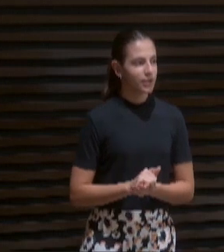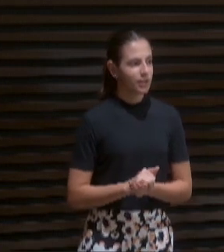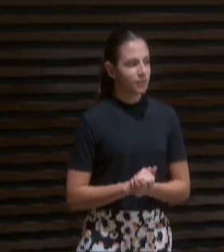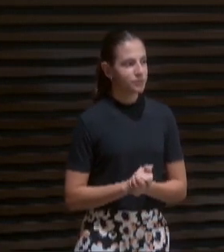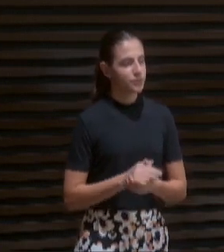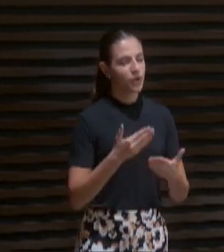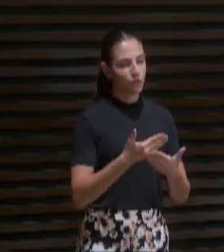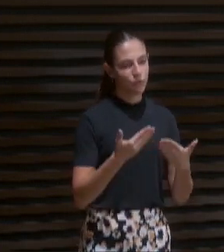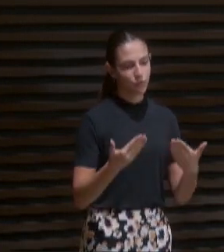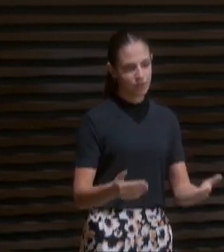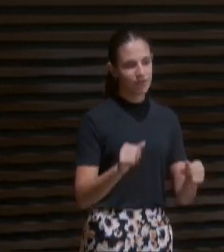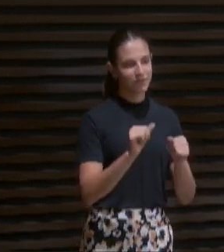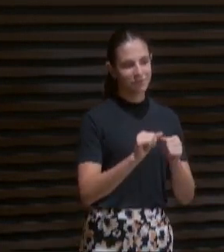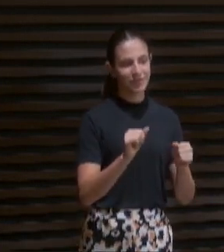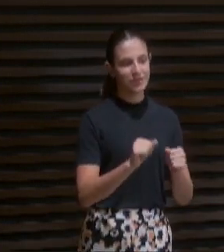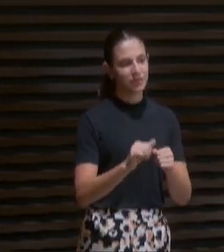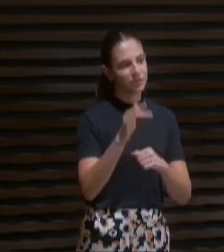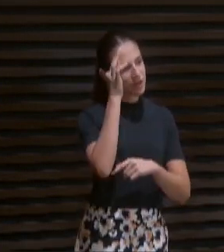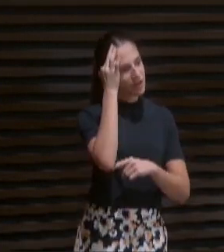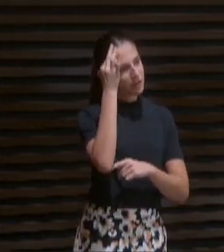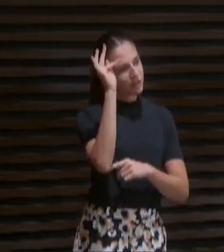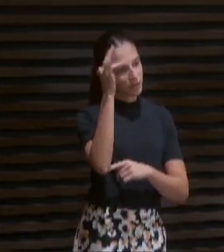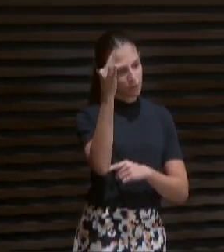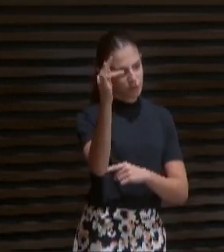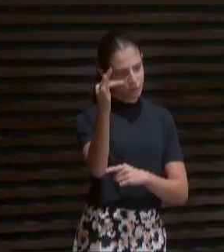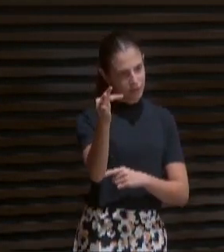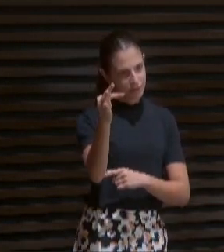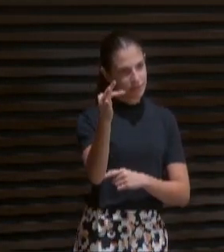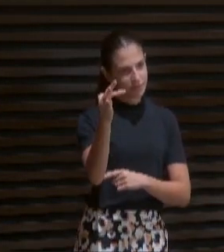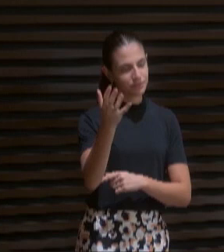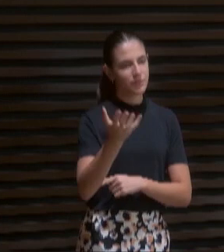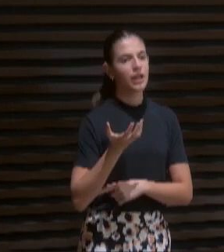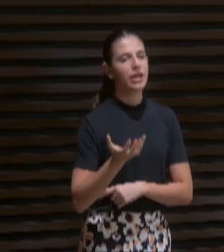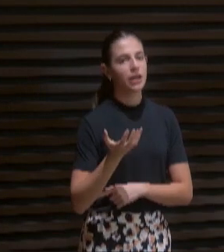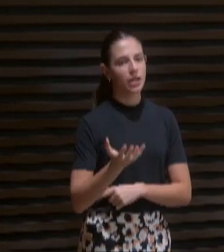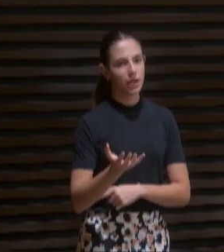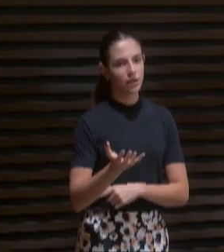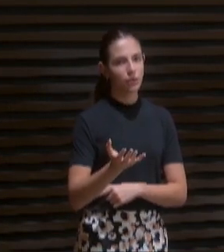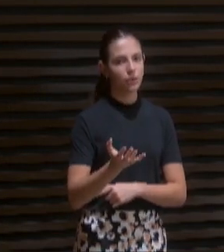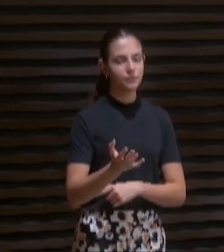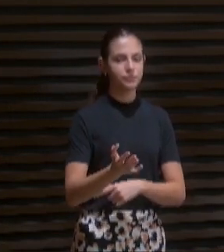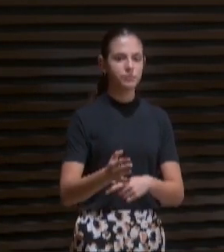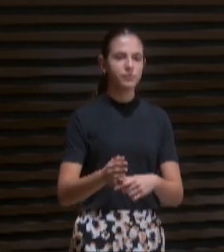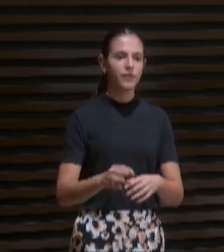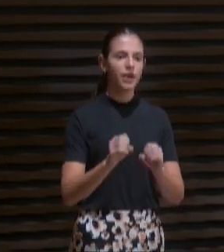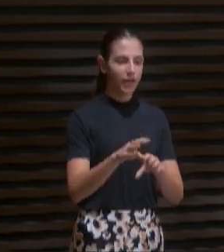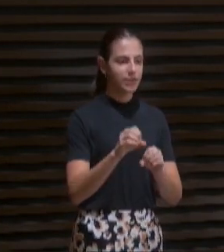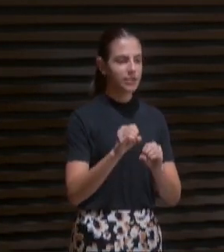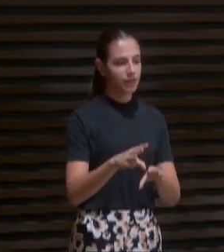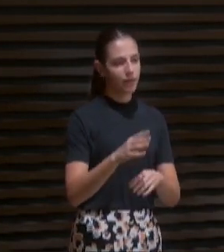inventando filosofias aí, vãs sutilezas, e querendo empurrar isto goela abaixo